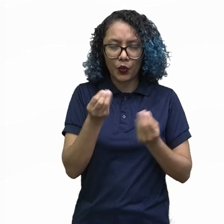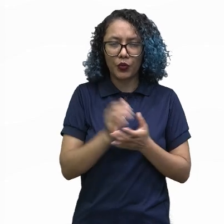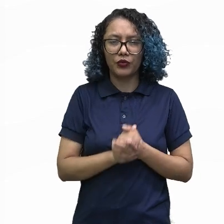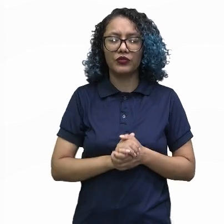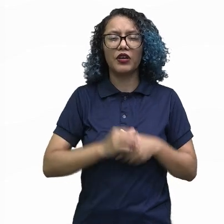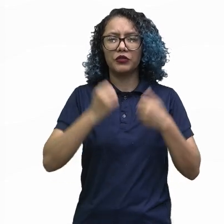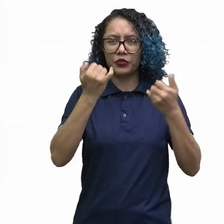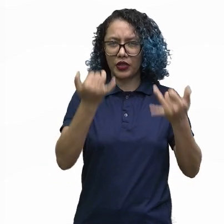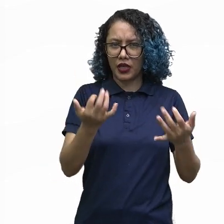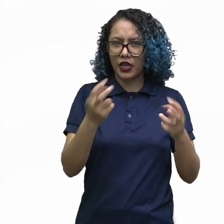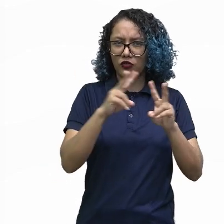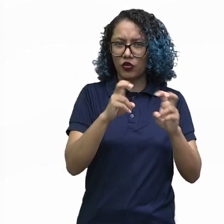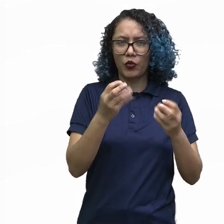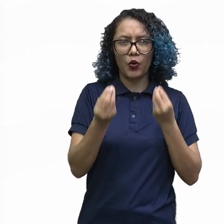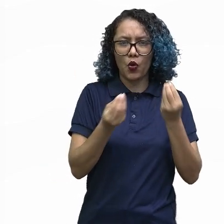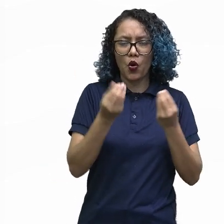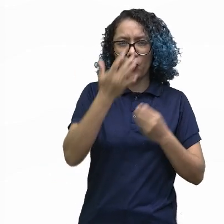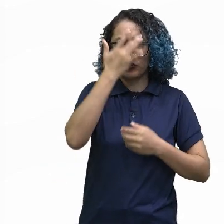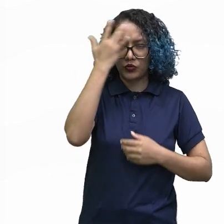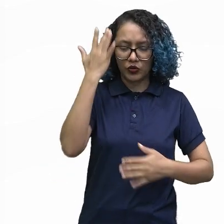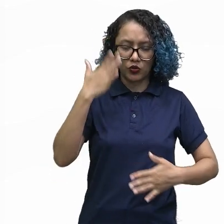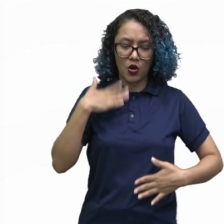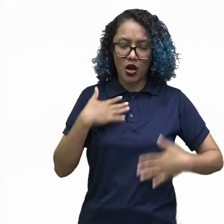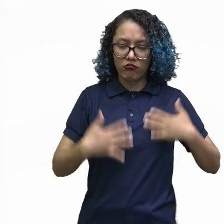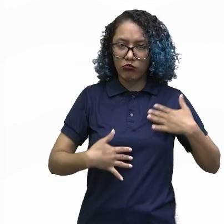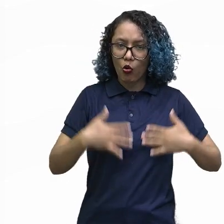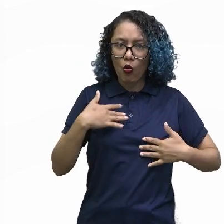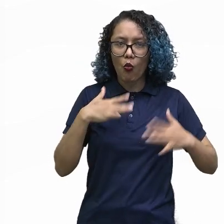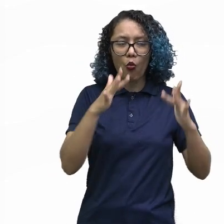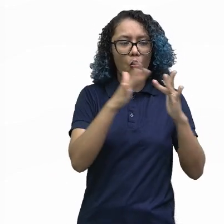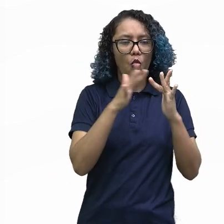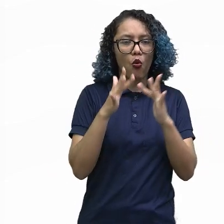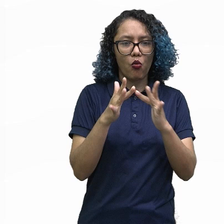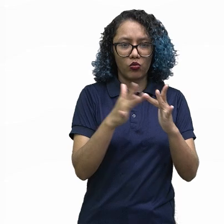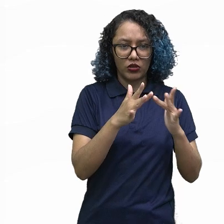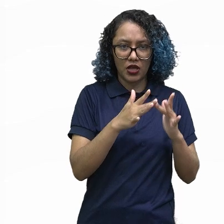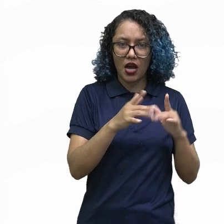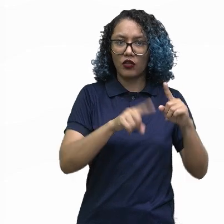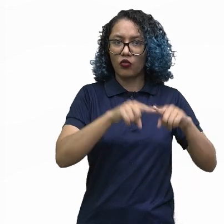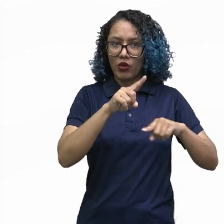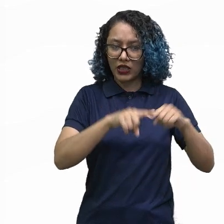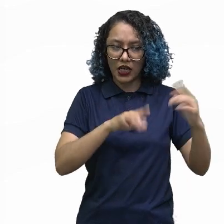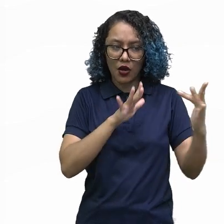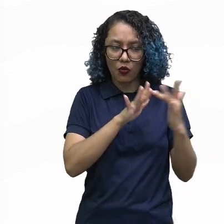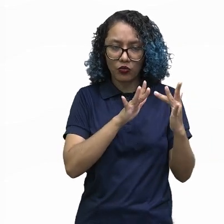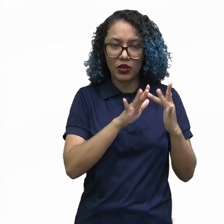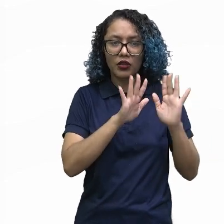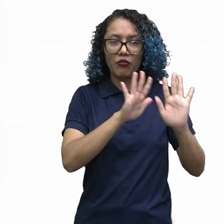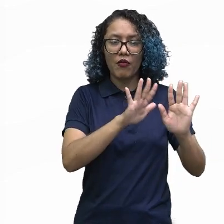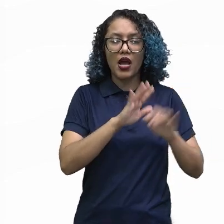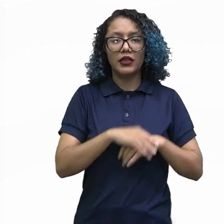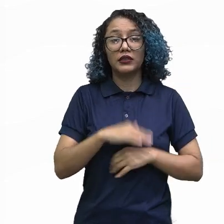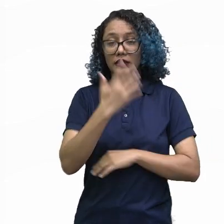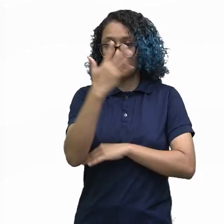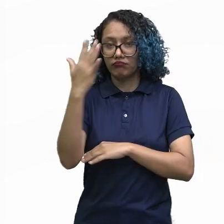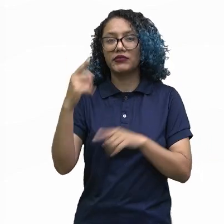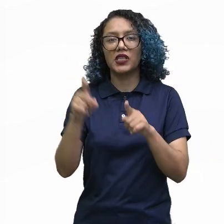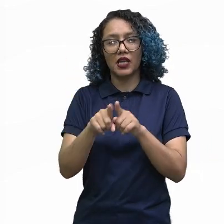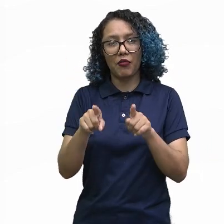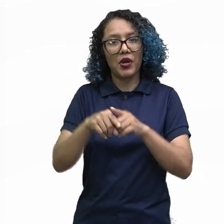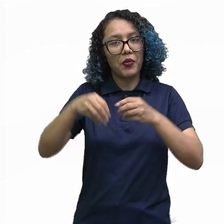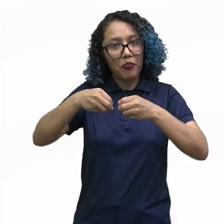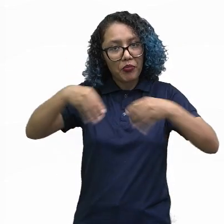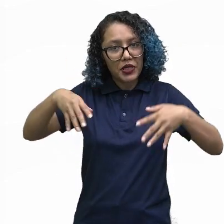nosso corpo, né, nas pessoas, melhor dizendo, que entraram em contato com esse radioisótopo, mas o ambiente também sofreu bastante. Então,